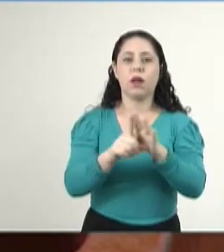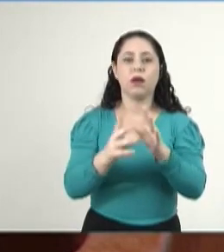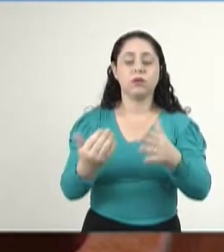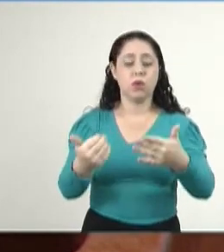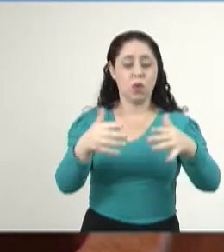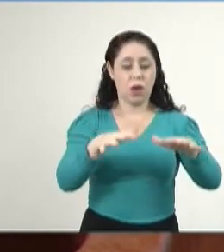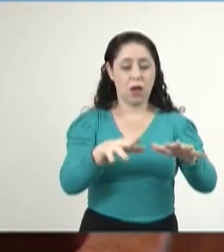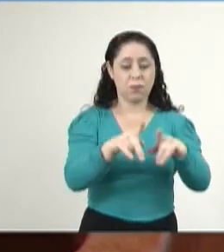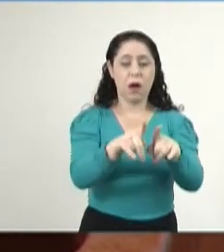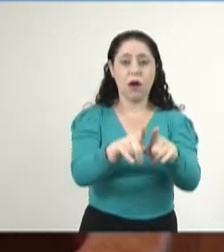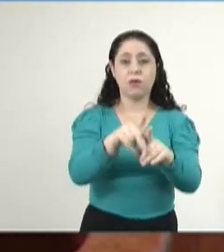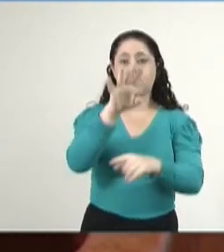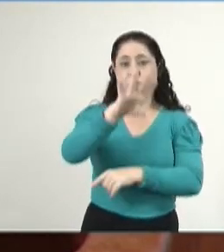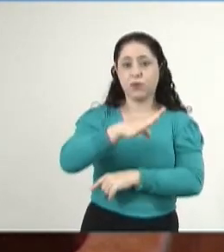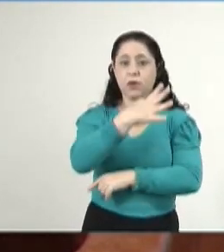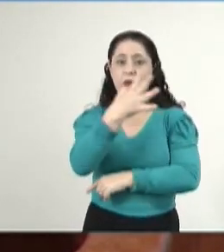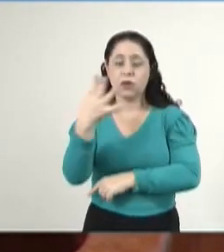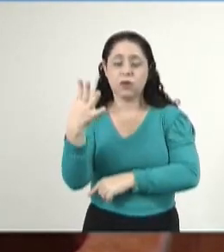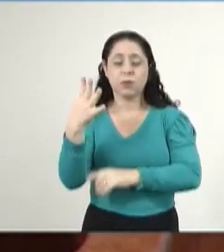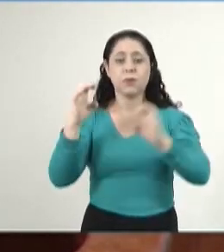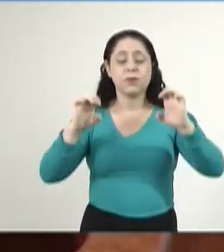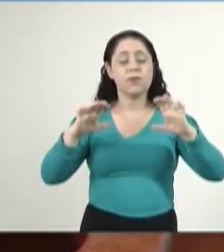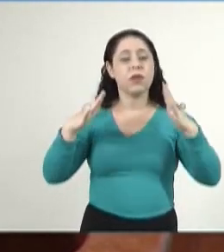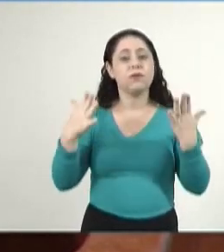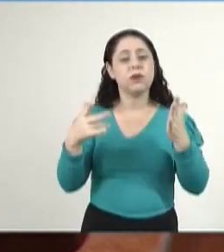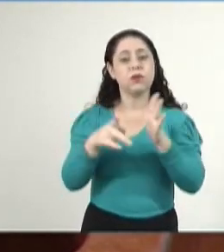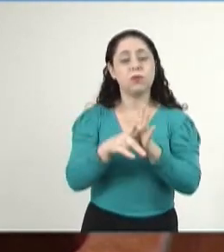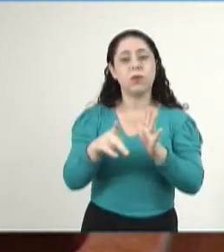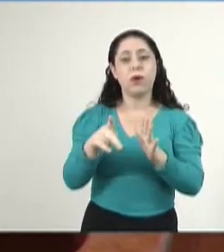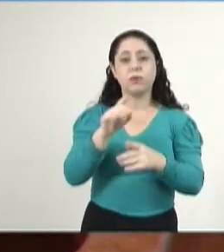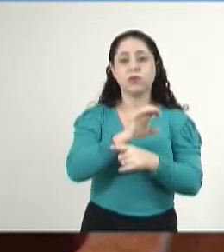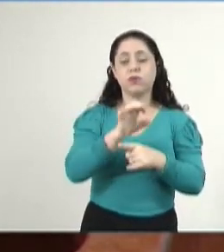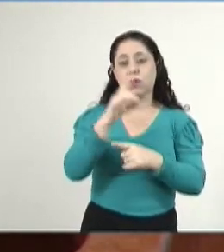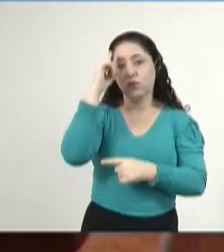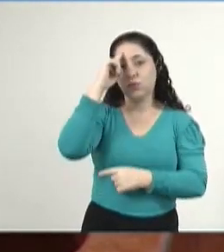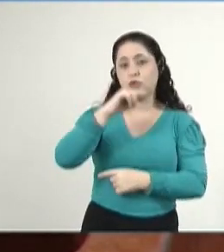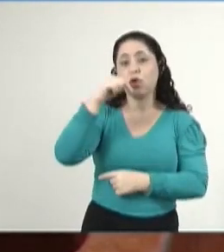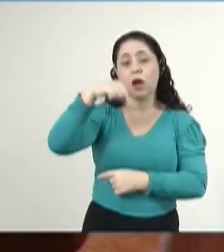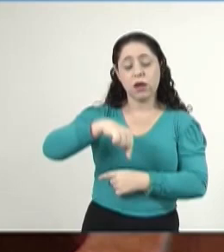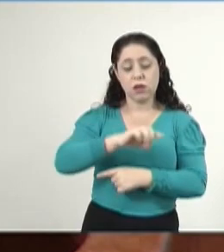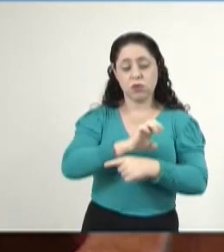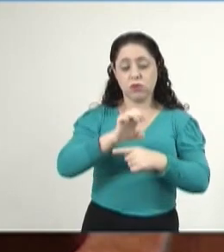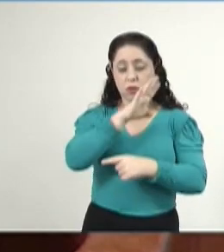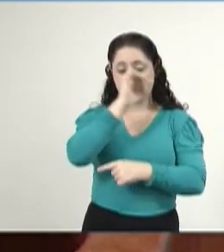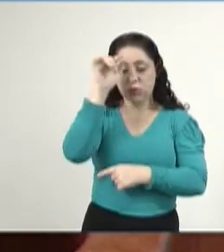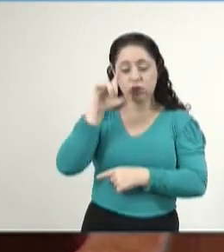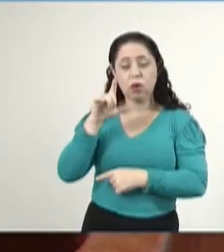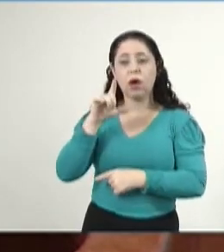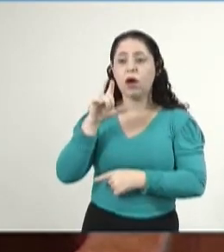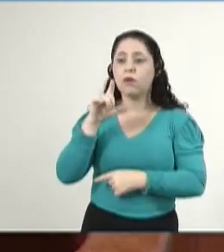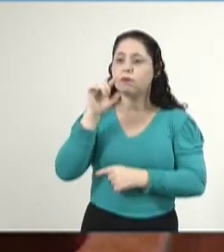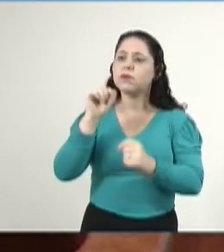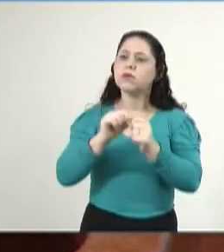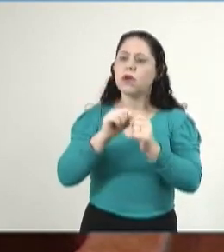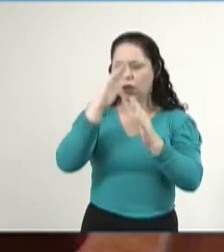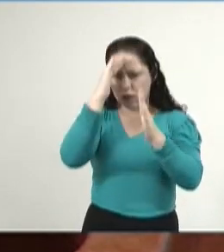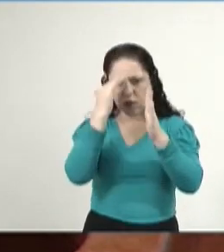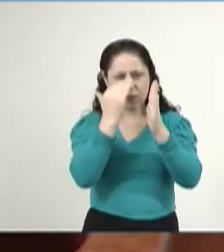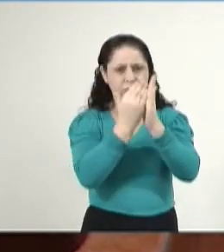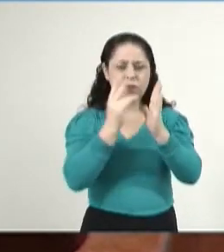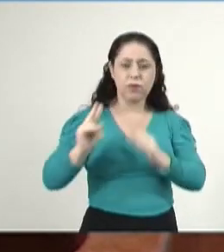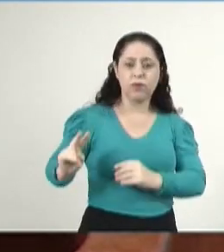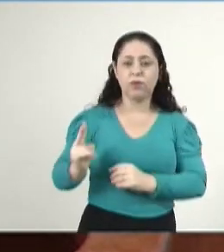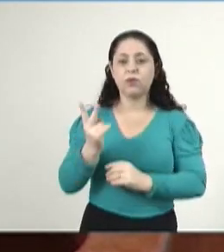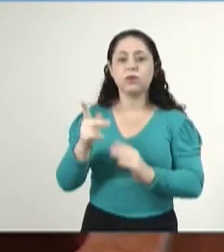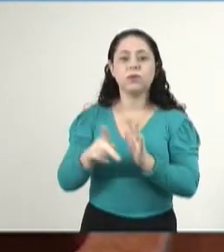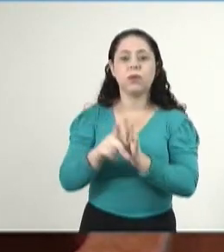incluir no calendário oficial de datas comemorativas esse dia em Mato Grosso do Sul, buscando reconhecimento e